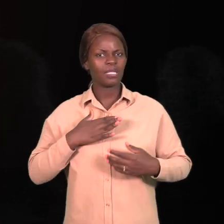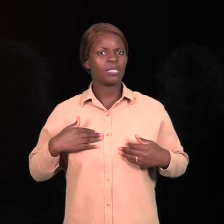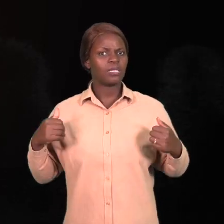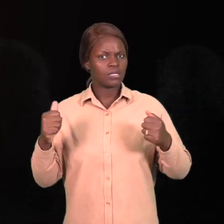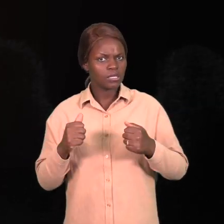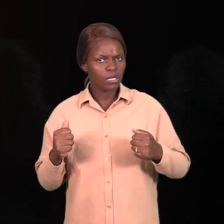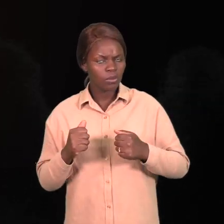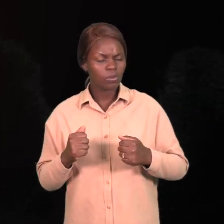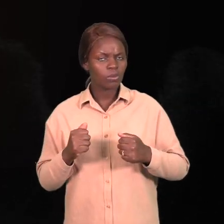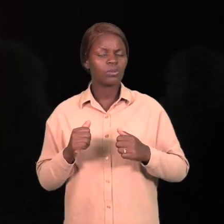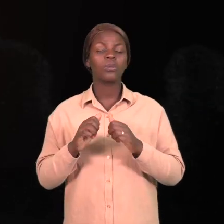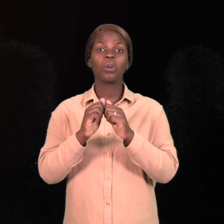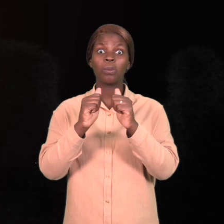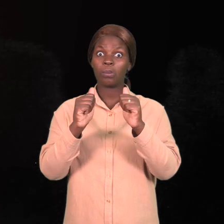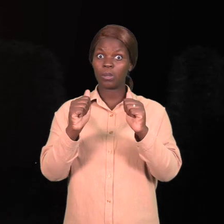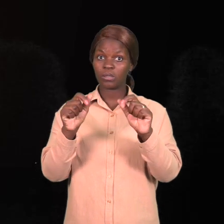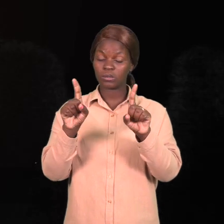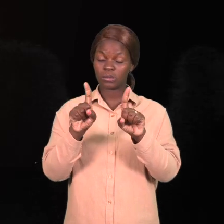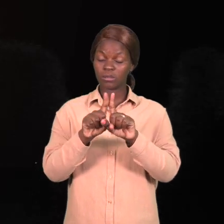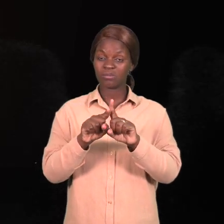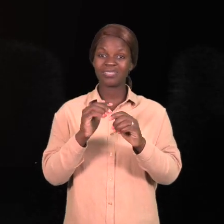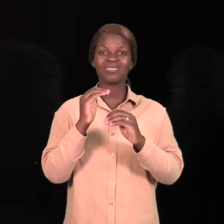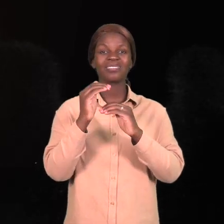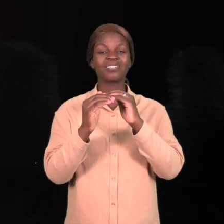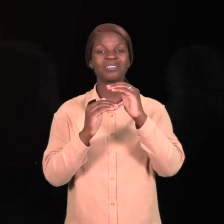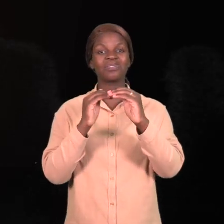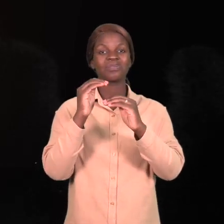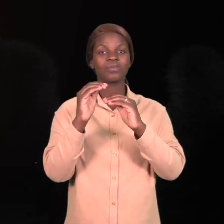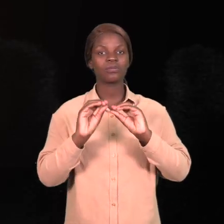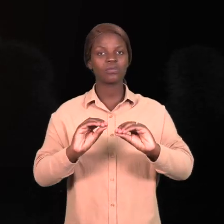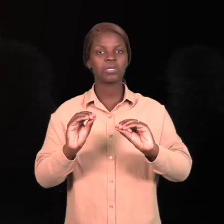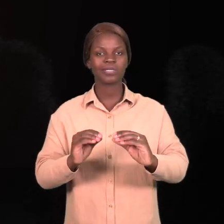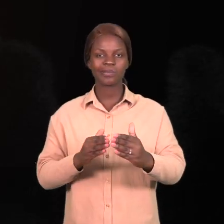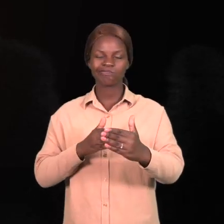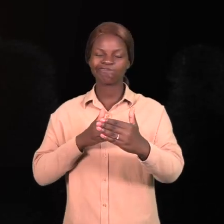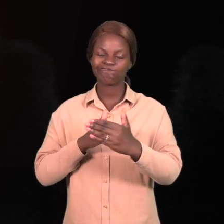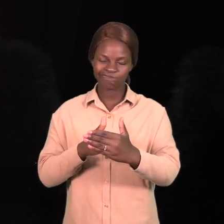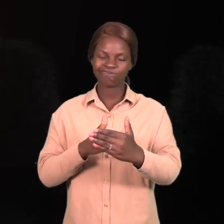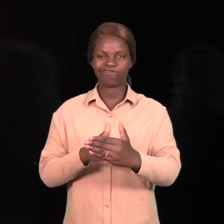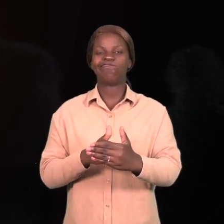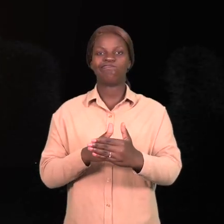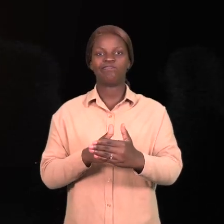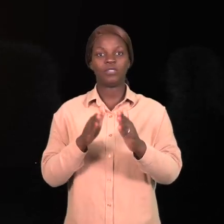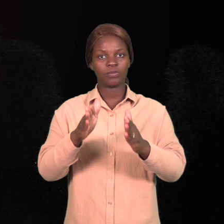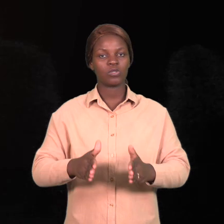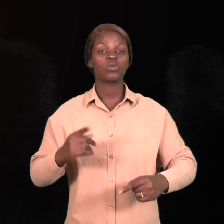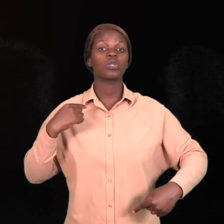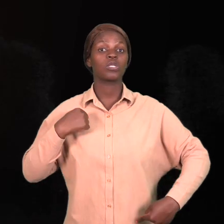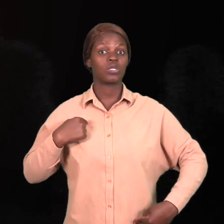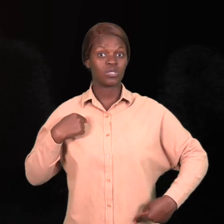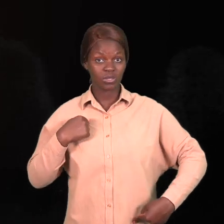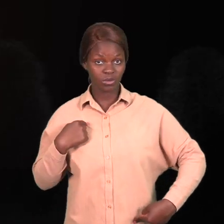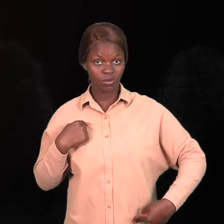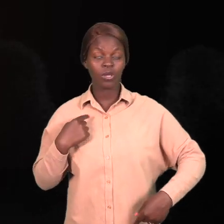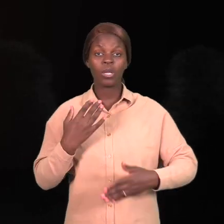vítimas, também afetam o desempenho escolar ou laboral das vítimas, o que a médio e longo prazo